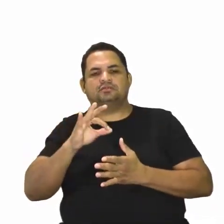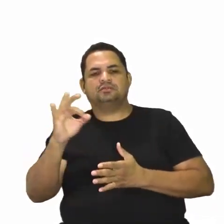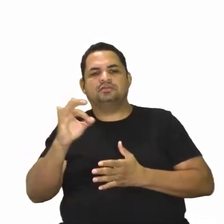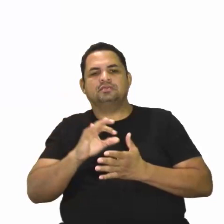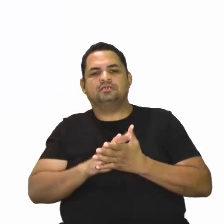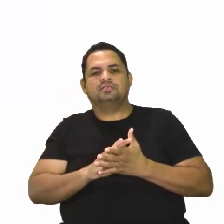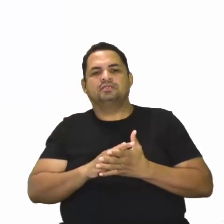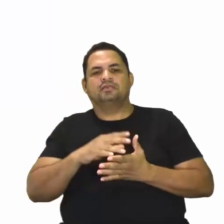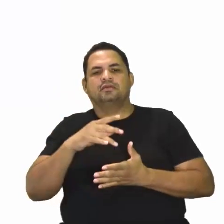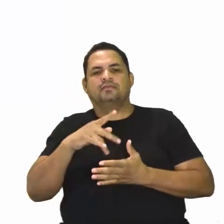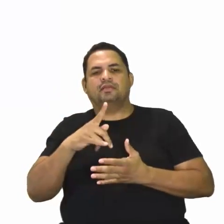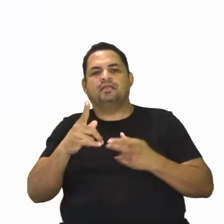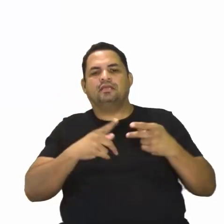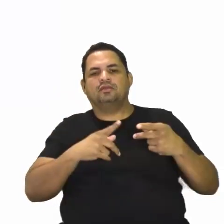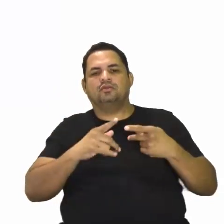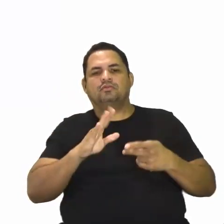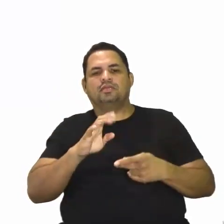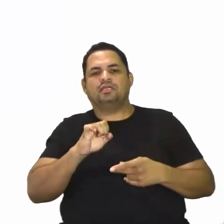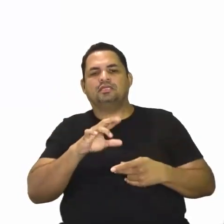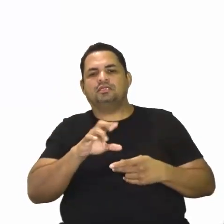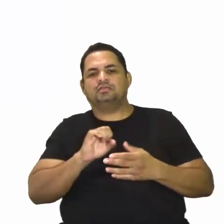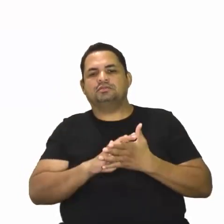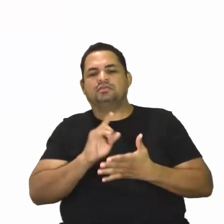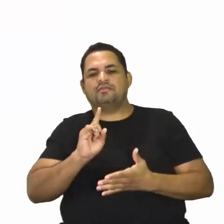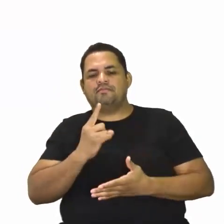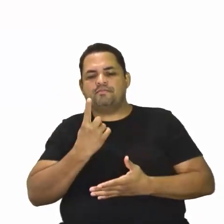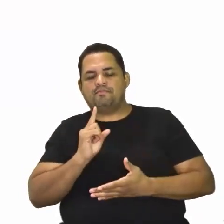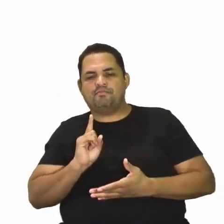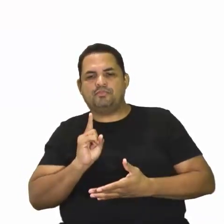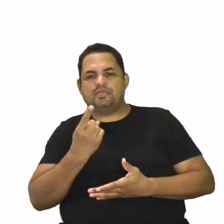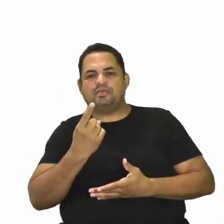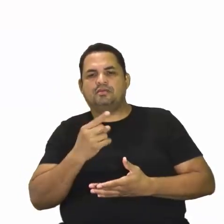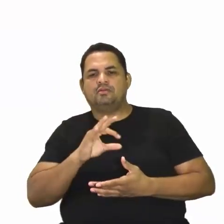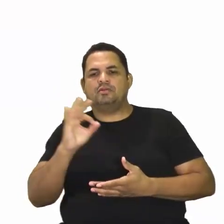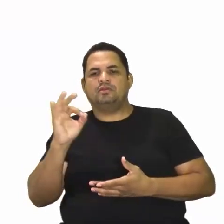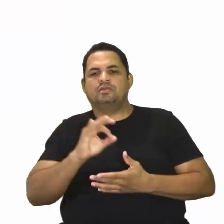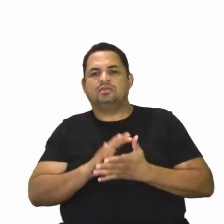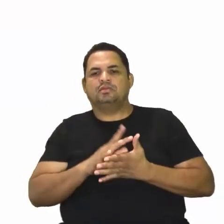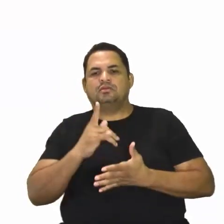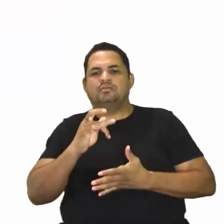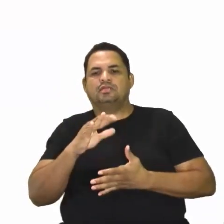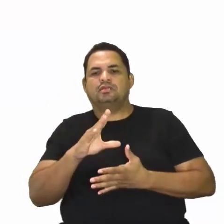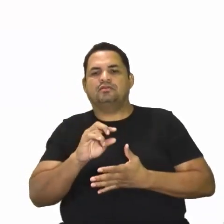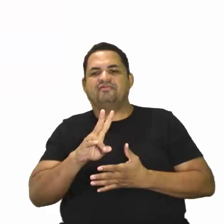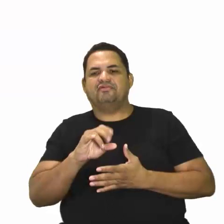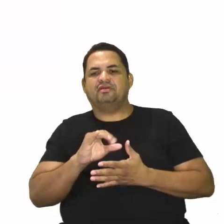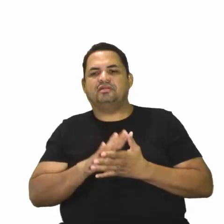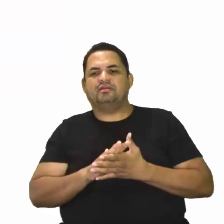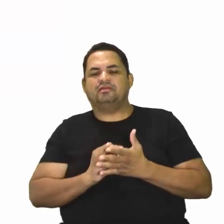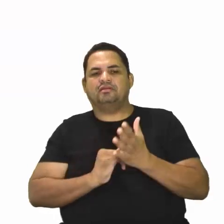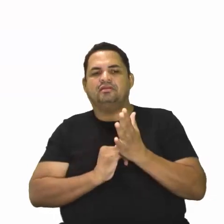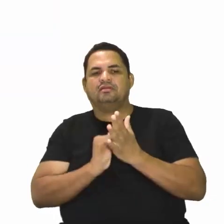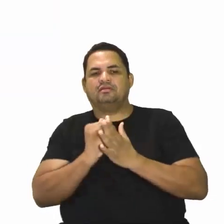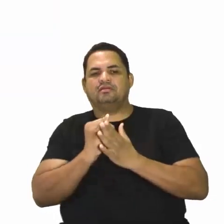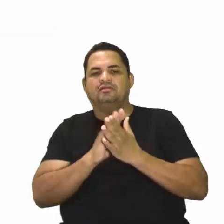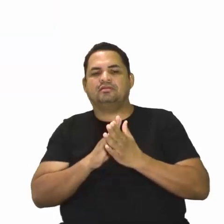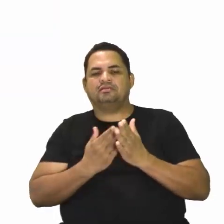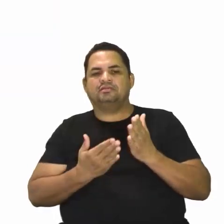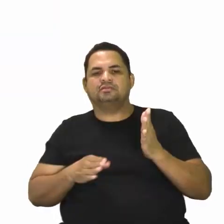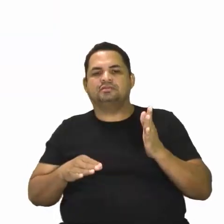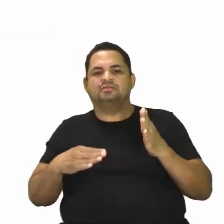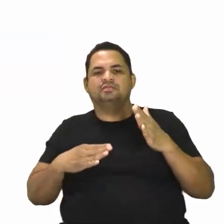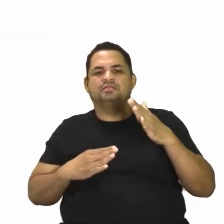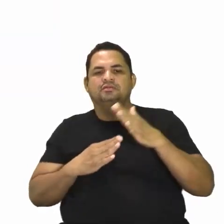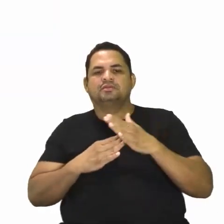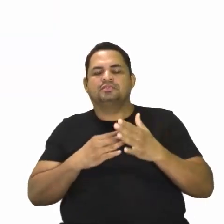plano Bresser, que vai aumentar em 1000%, e o plano verão, onde a inflação chega a